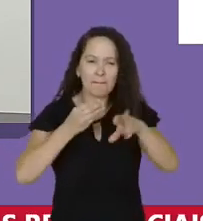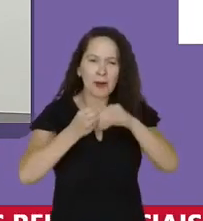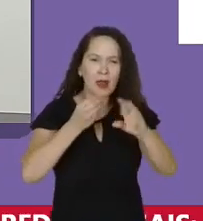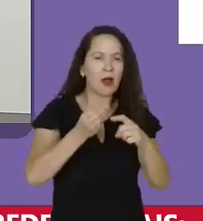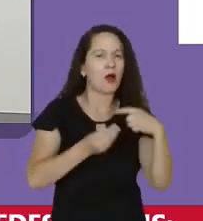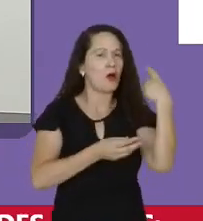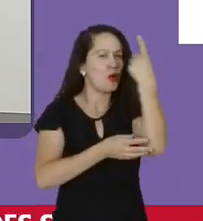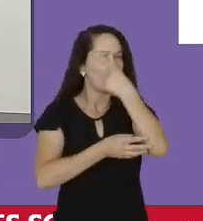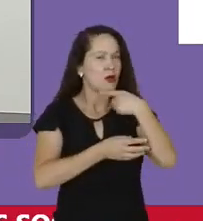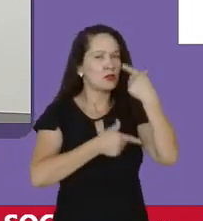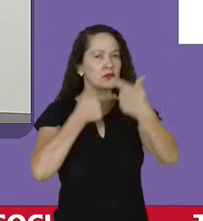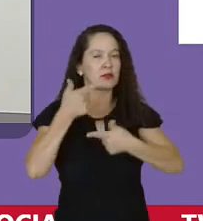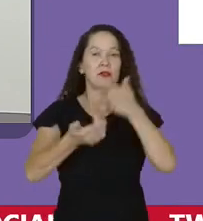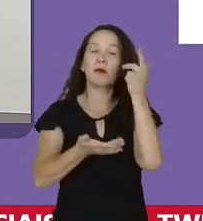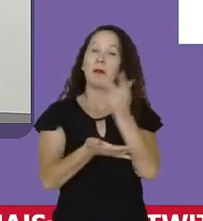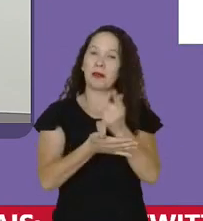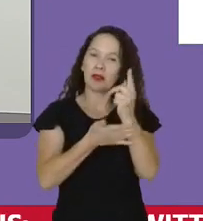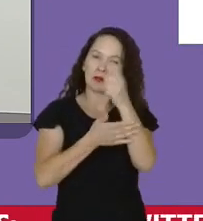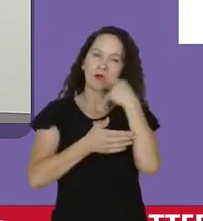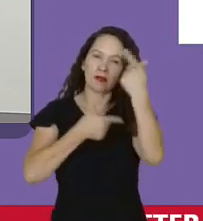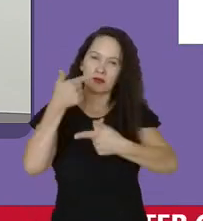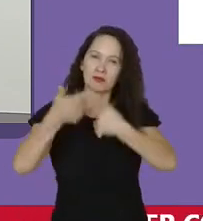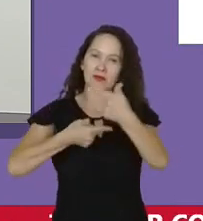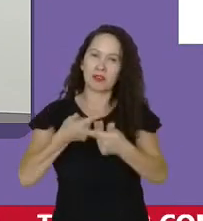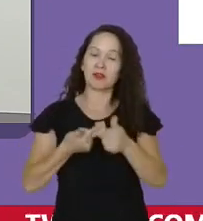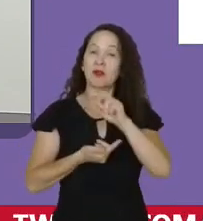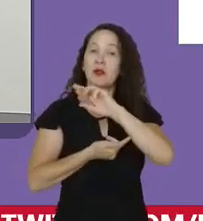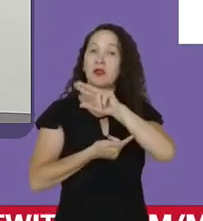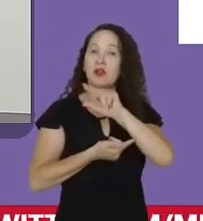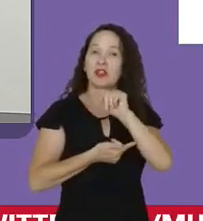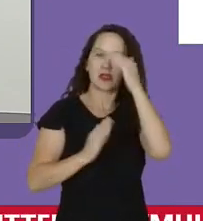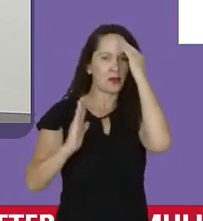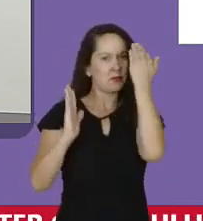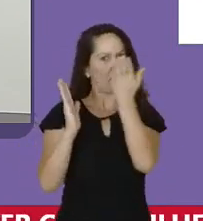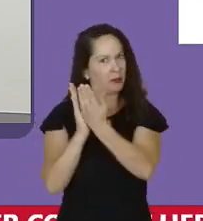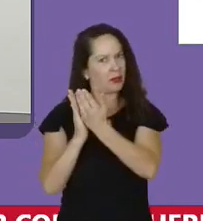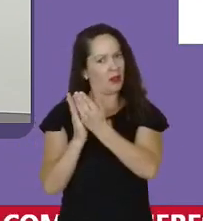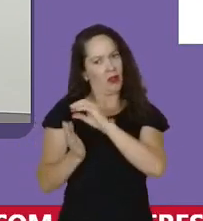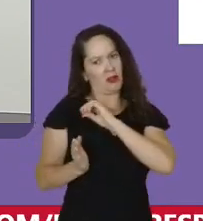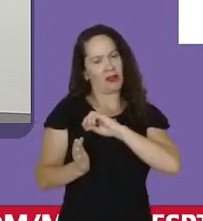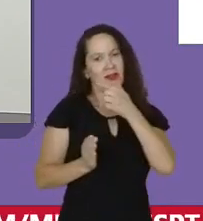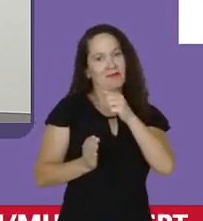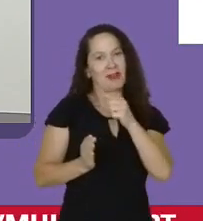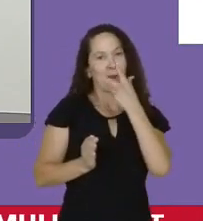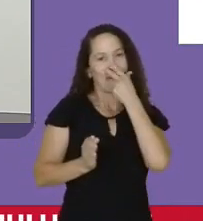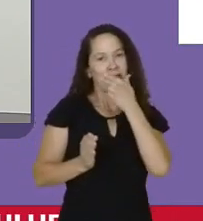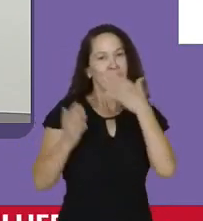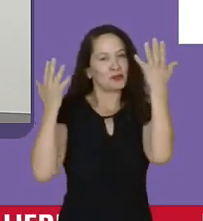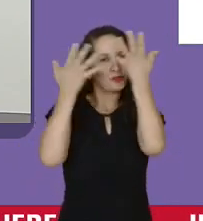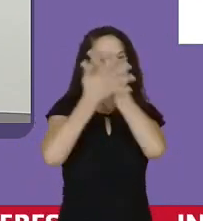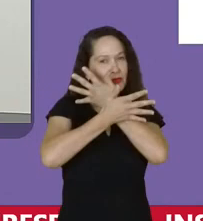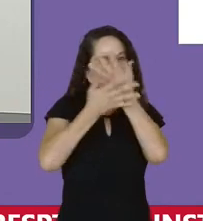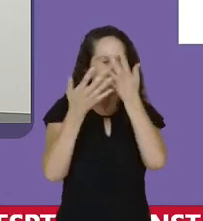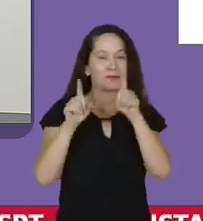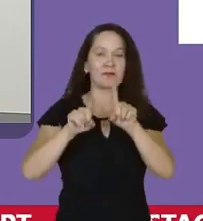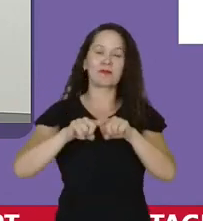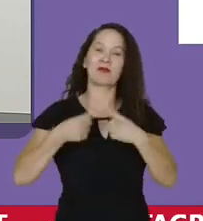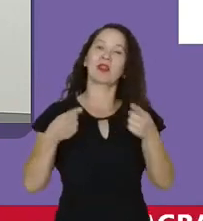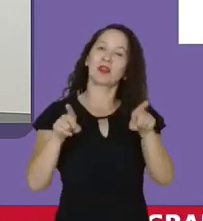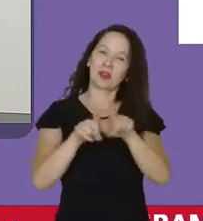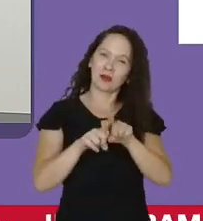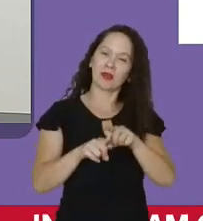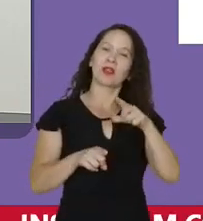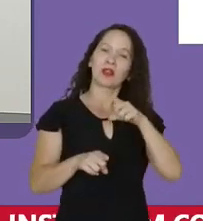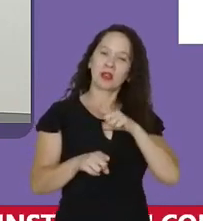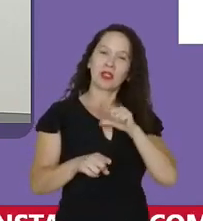horas trabalhadas. Mesmo que essas horas trabalhadas não sejam reconhecidas, elas são invisibilizadas, né? Além disso, a gente